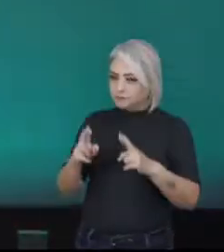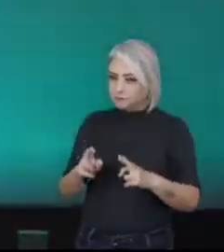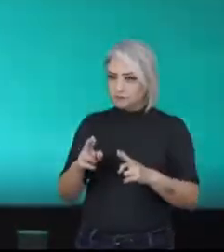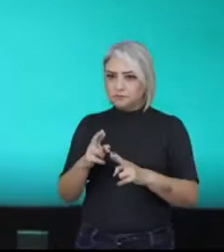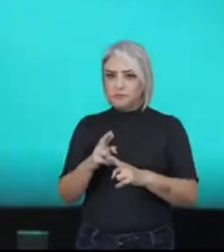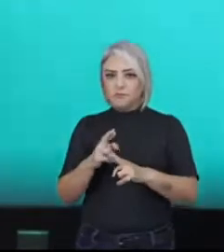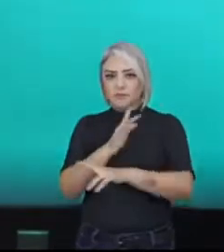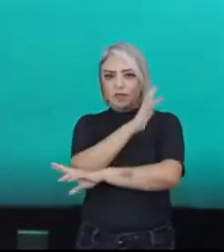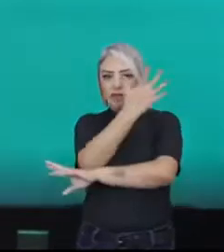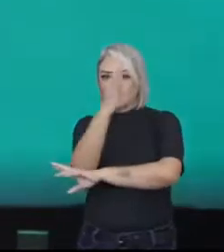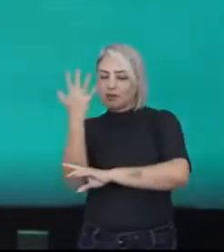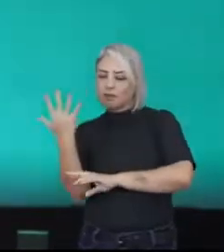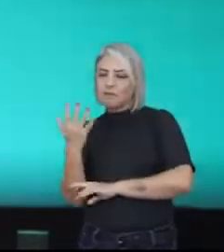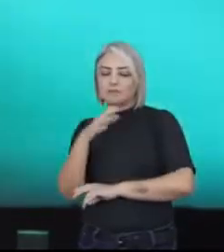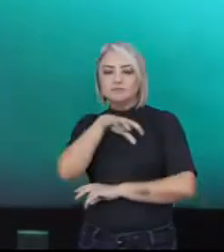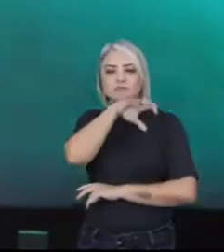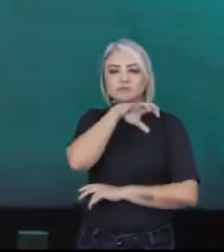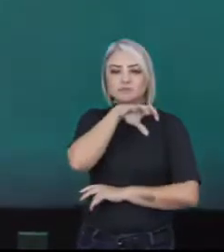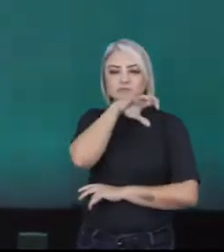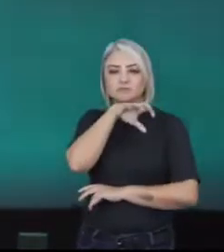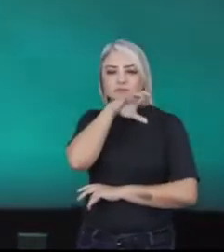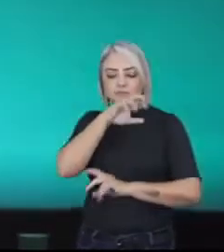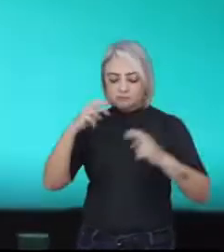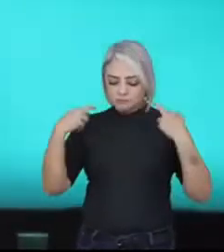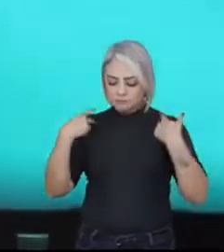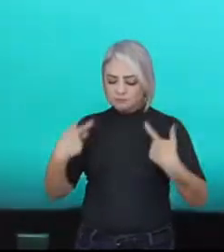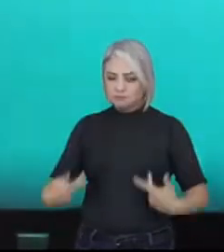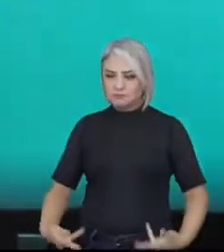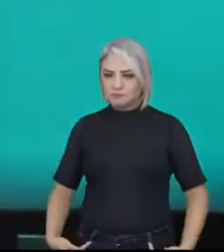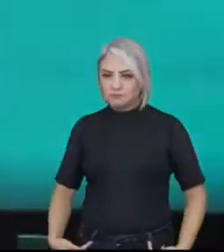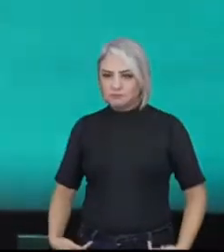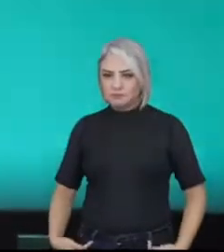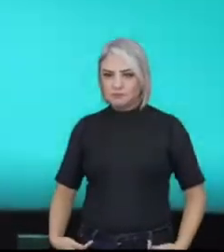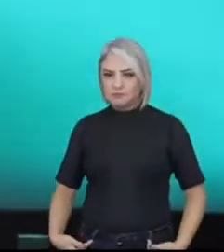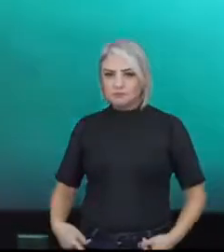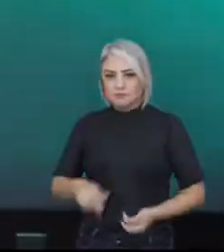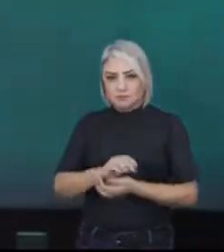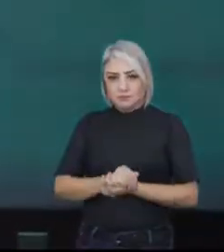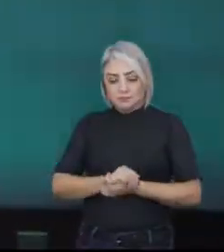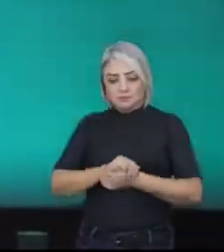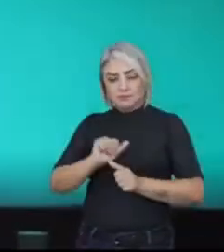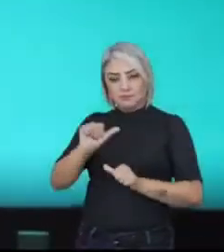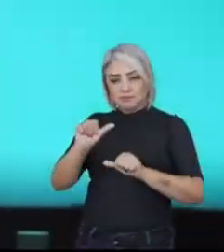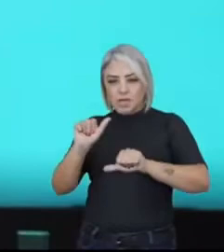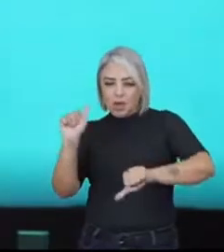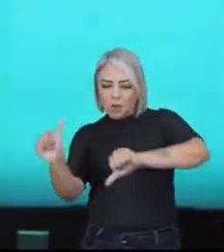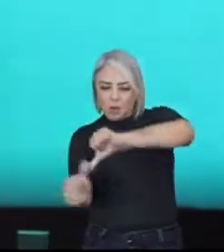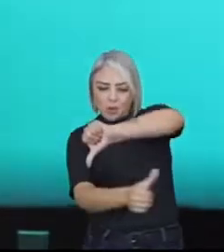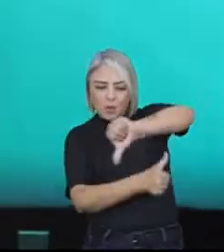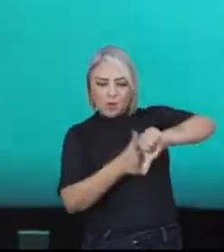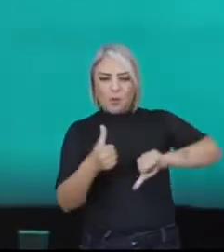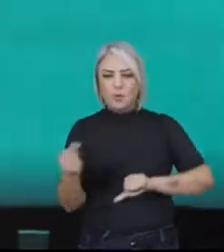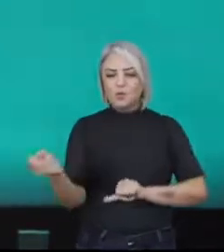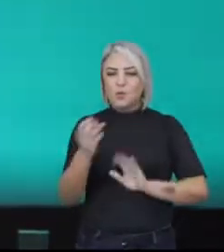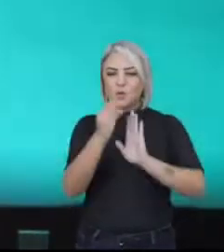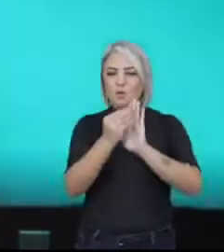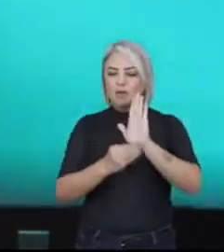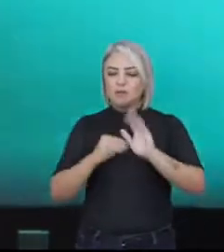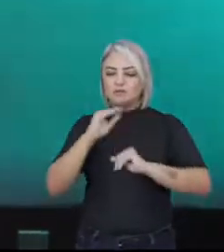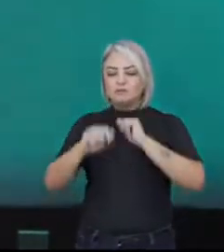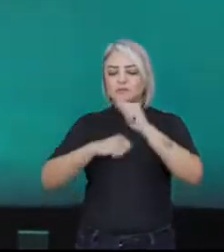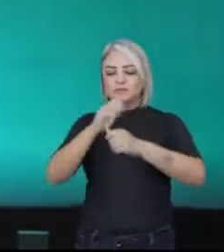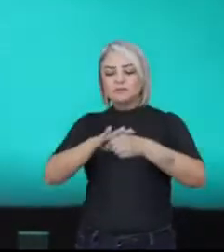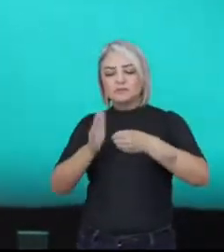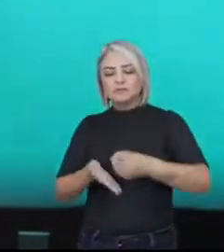fauna e aos seres humanos. A transição para um novo modelo de desenvolvimento sustentável é